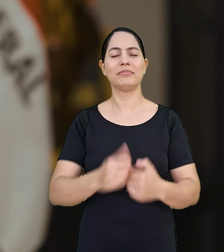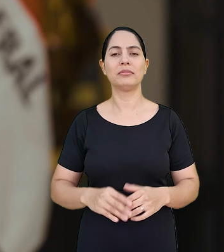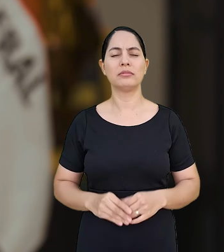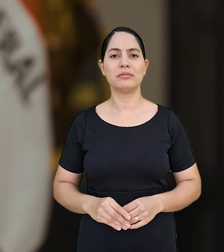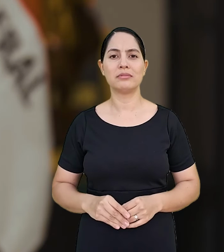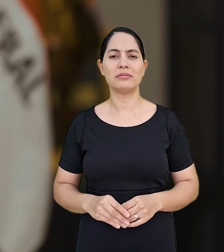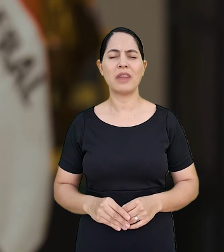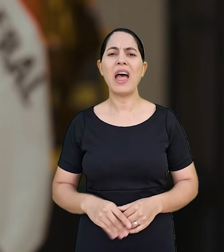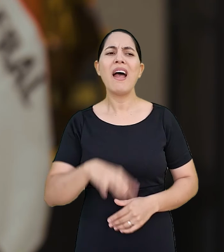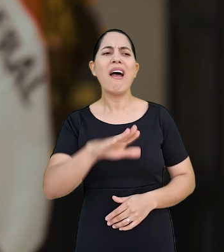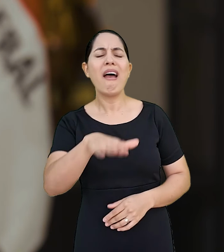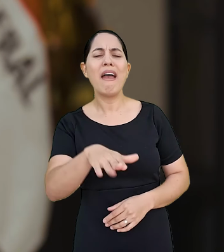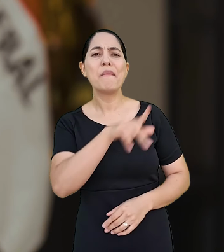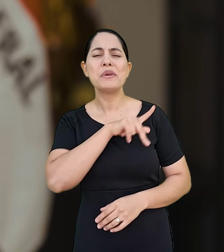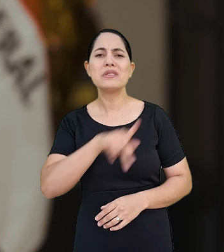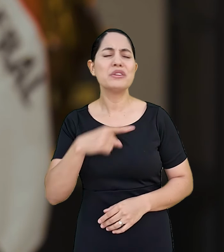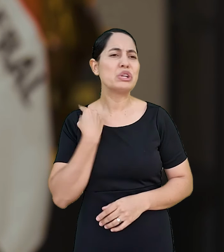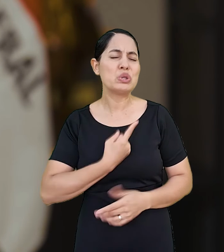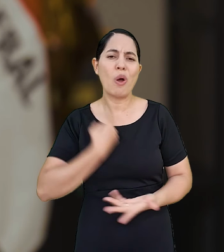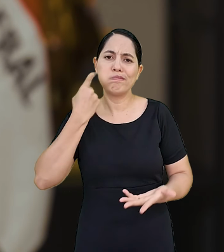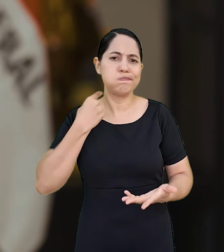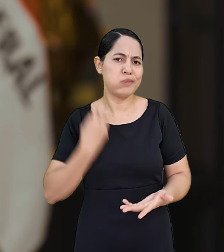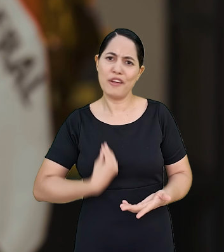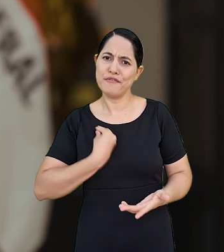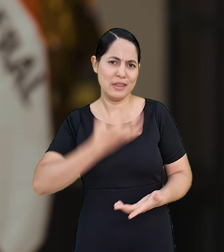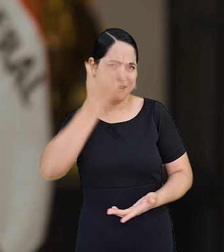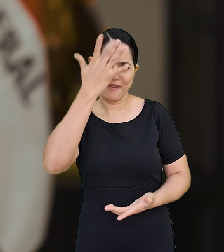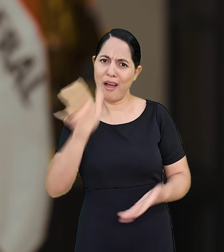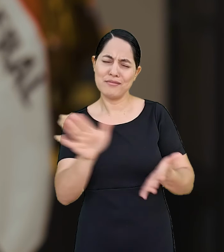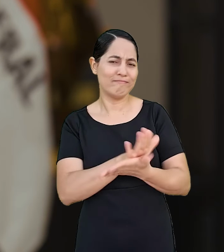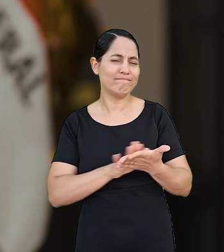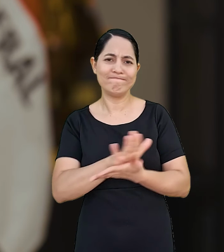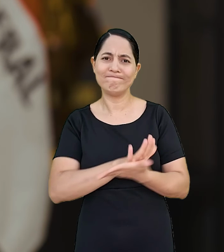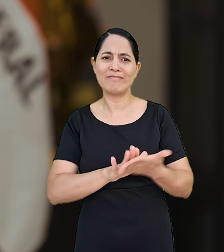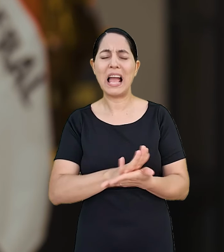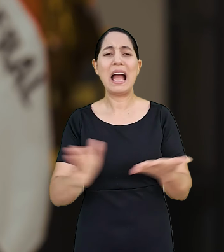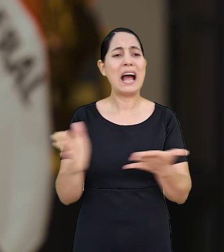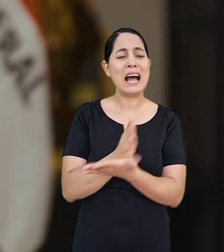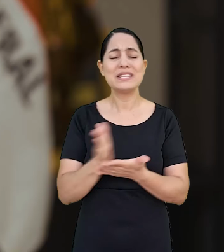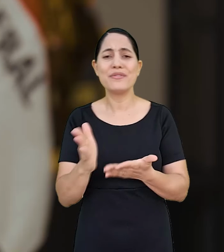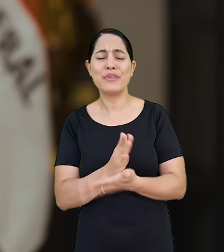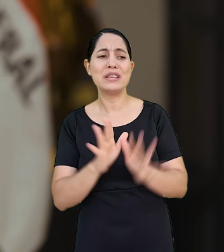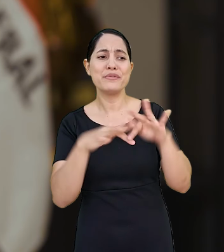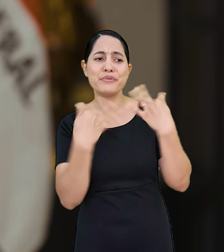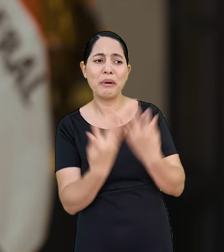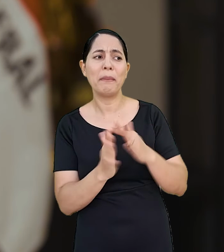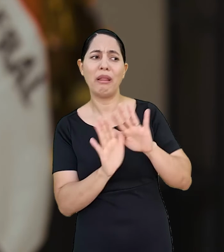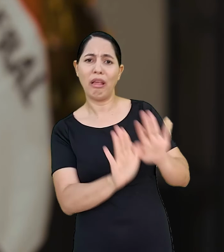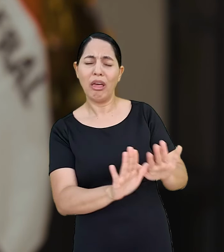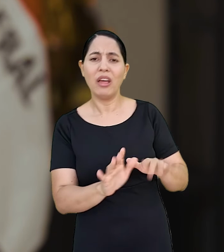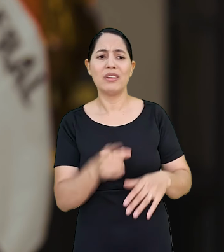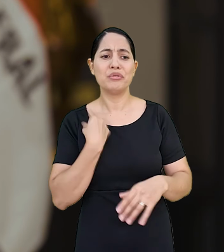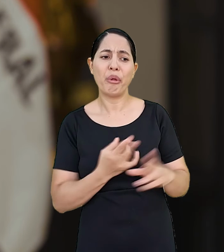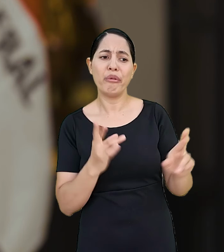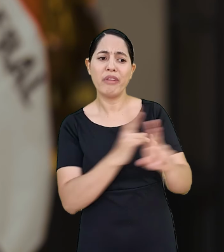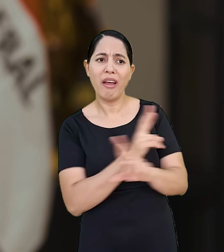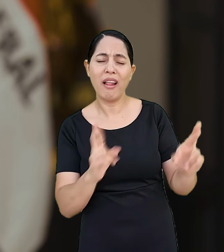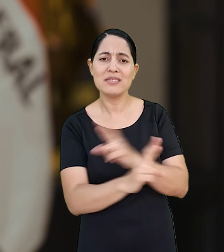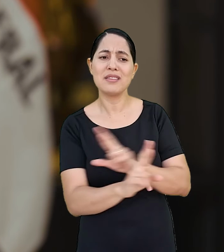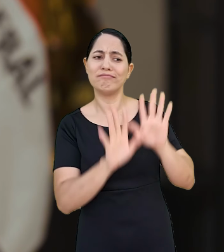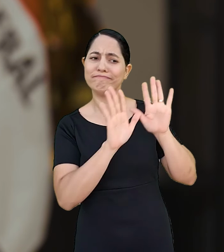Presidente, a vida do advogado não é fácil. Muitas vezes a gente abre mão da família, das relações, para viver um